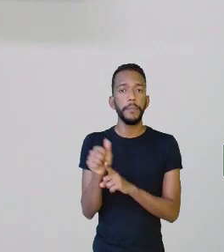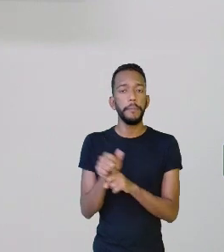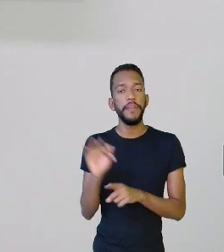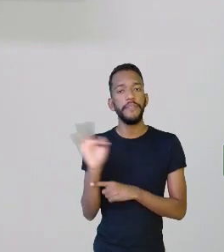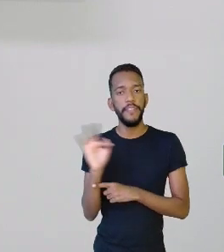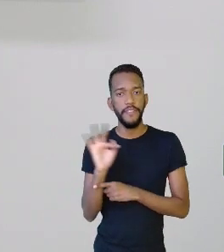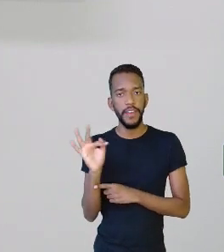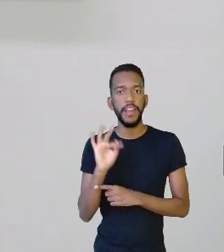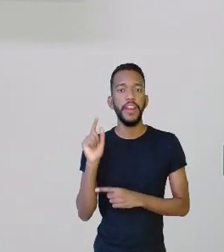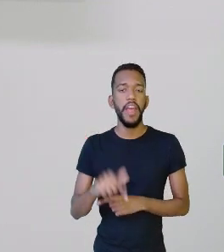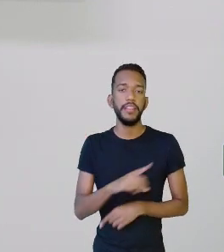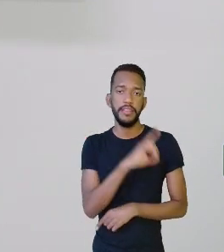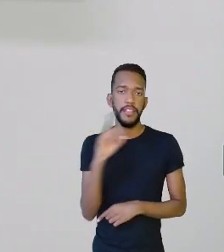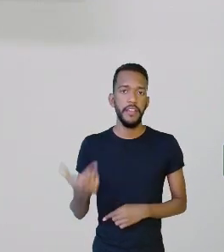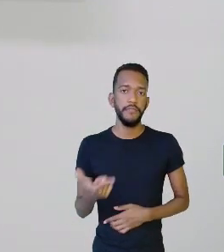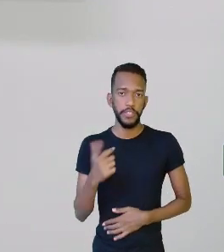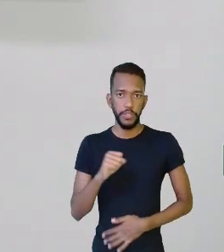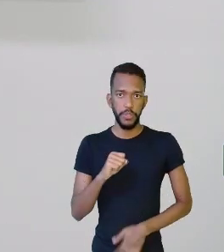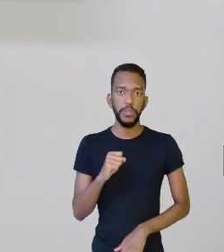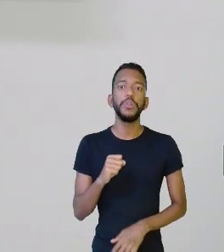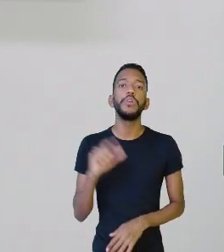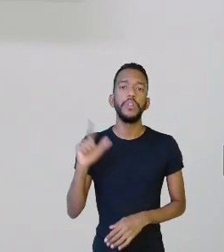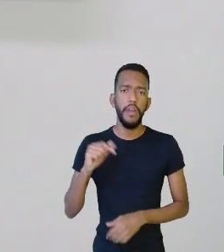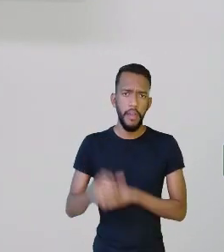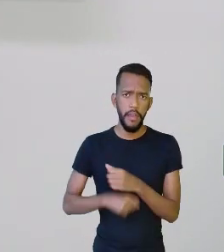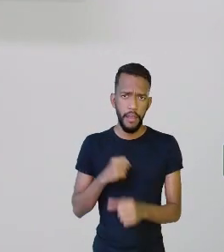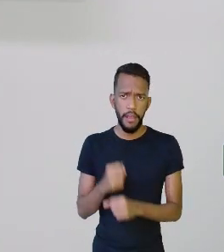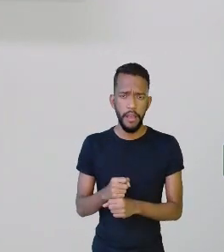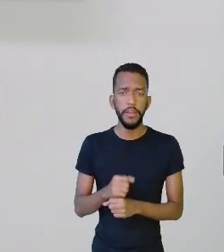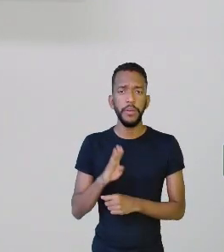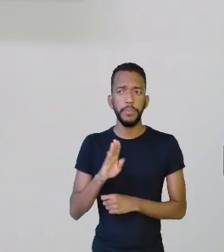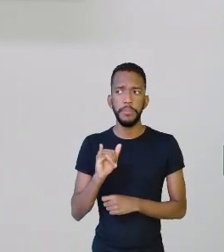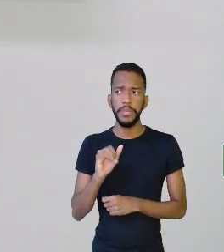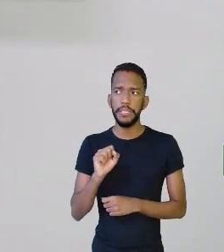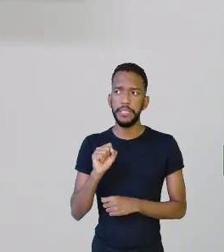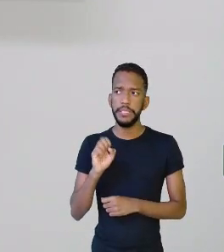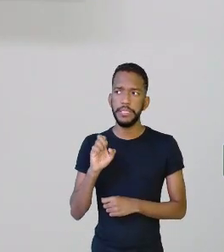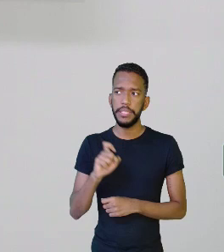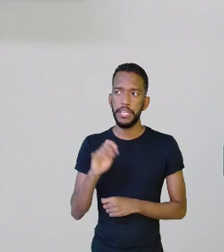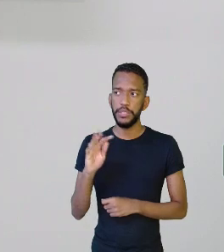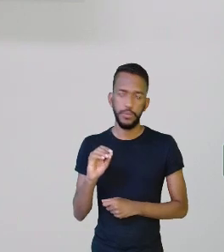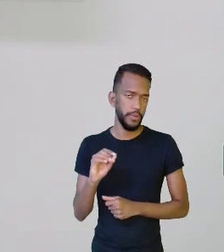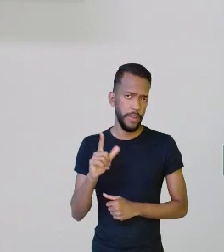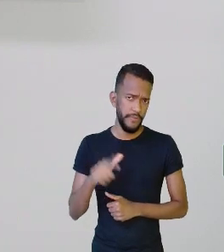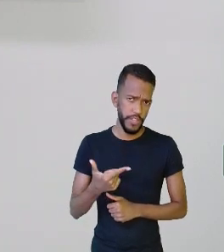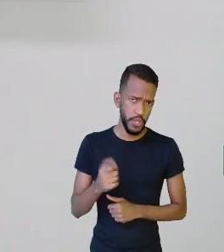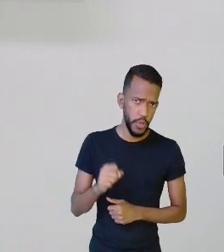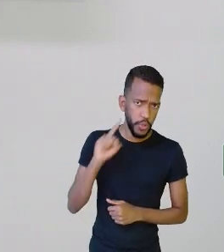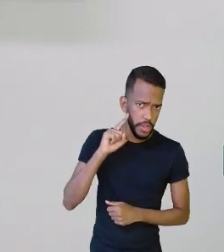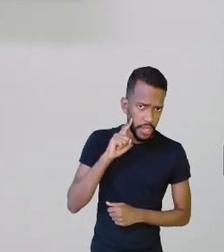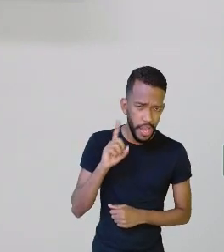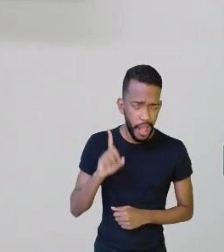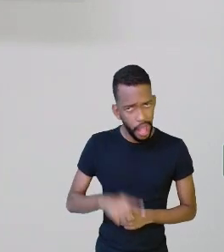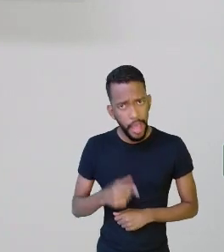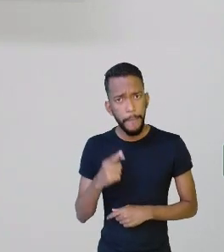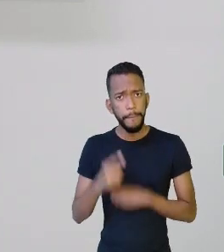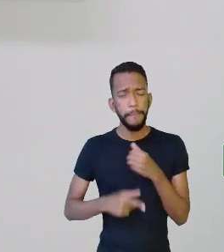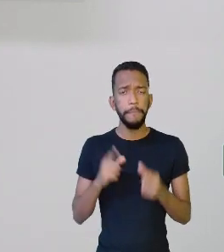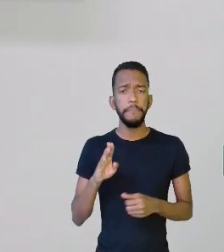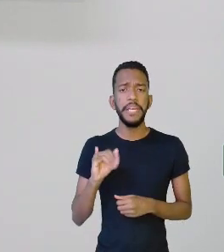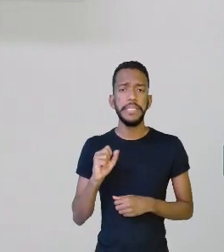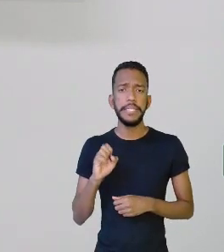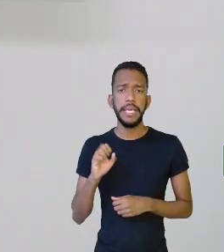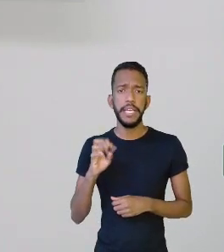teve 28 dias. É um ano bissexto? Não. E quando será, professora Mauricéia, o próximo